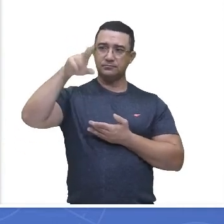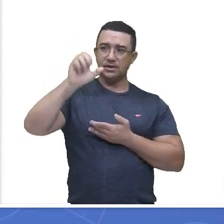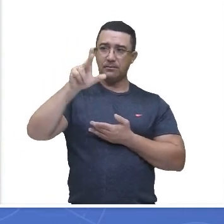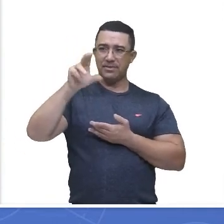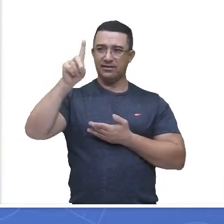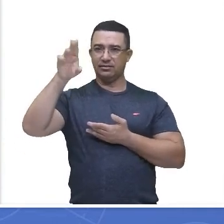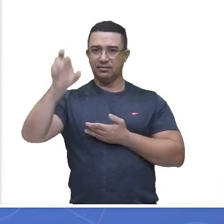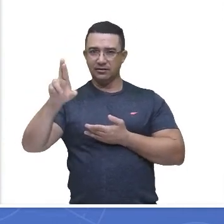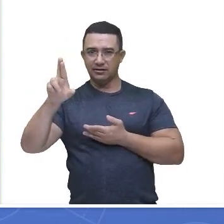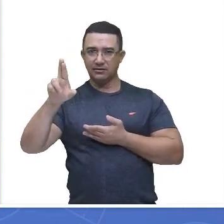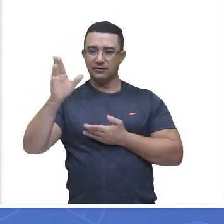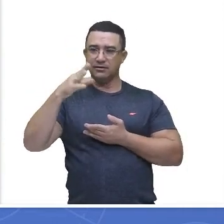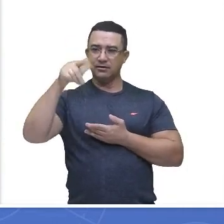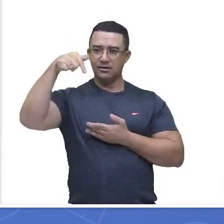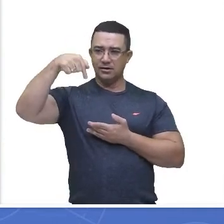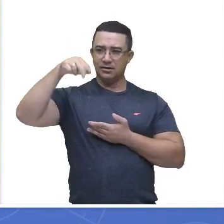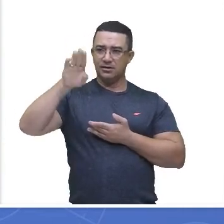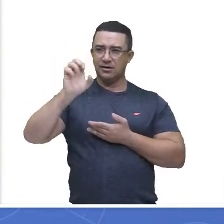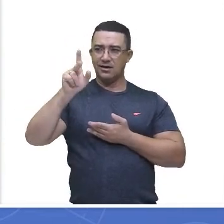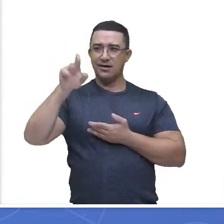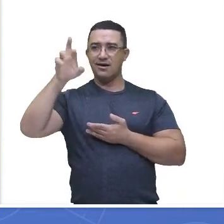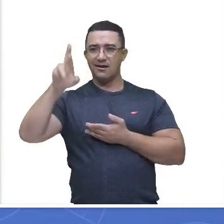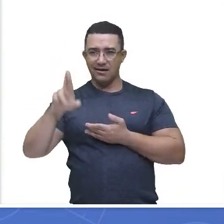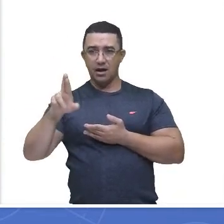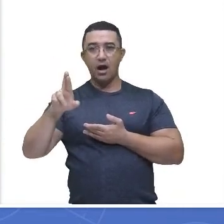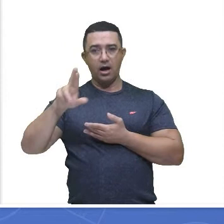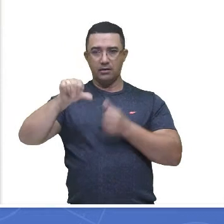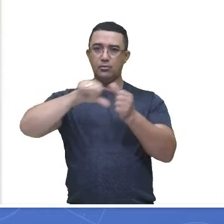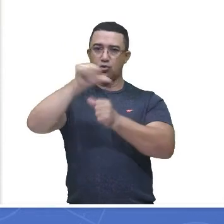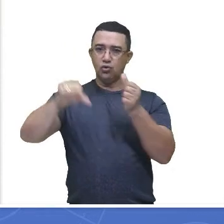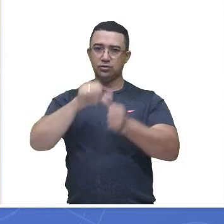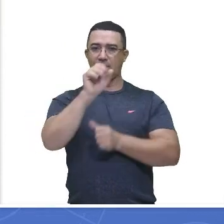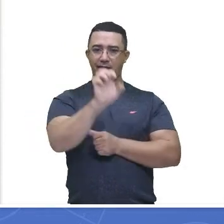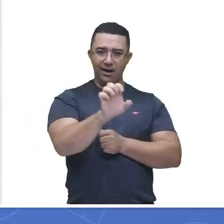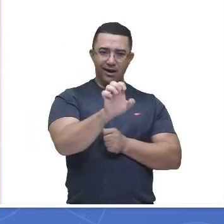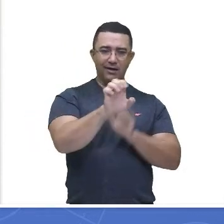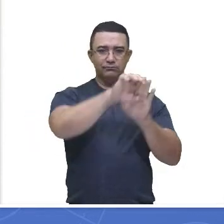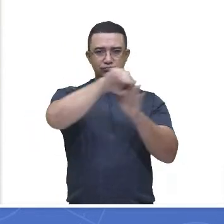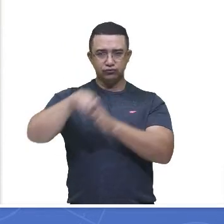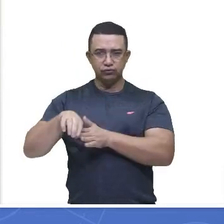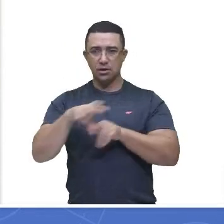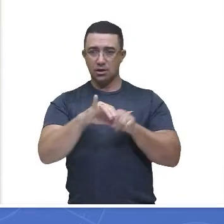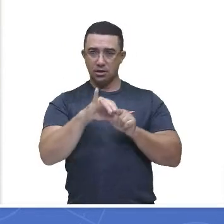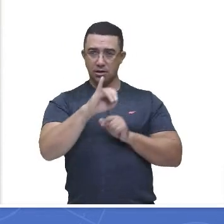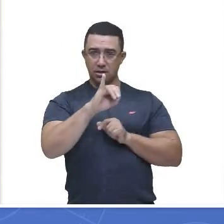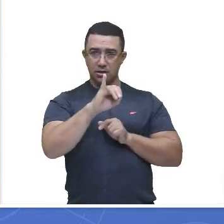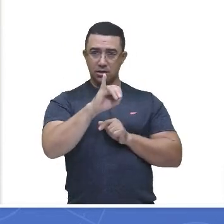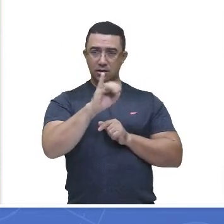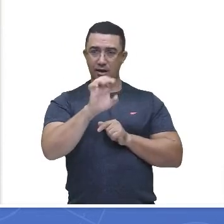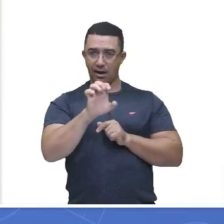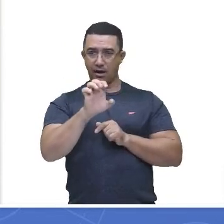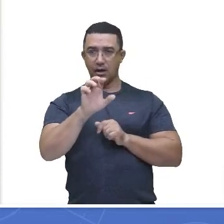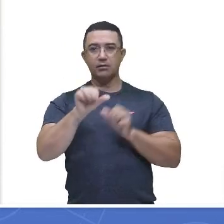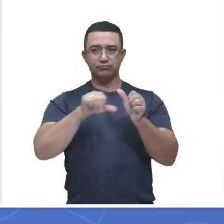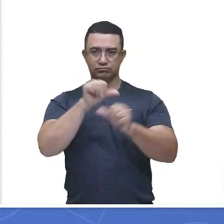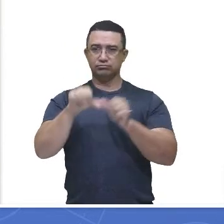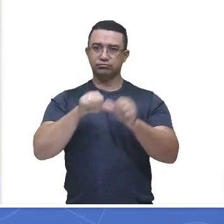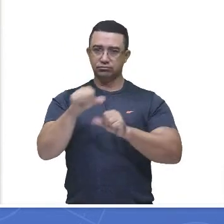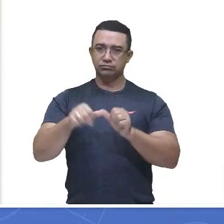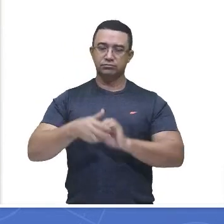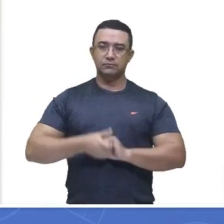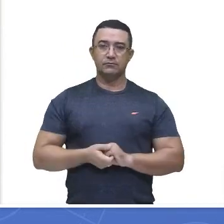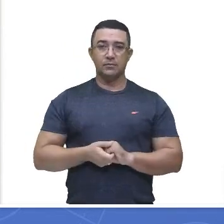esse E muda para IE. Só não acontece essa irregularidade em